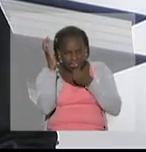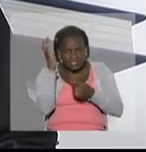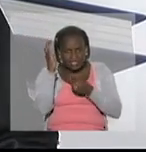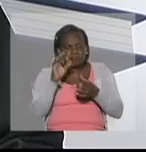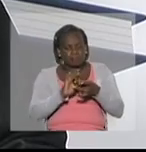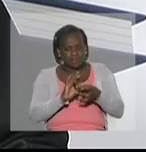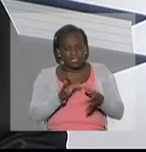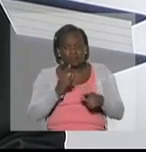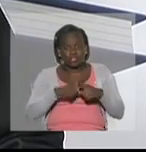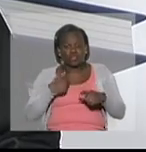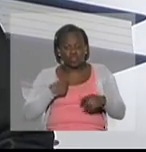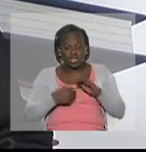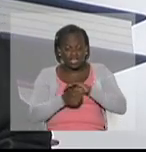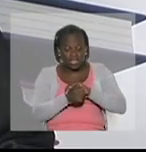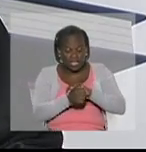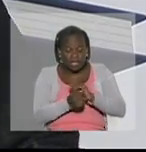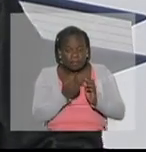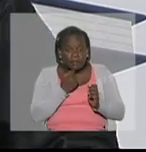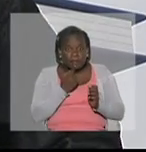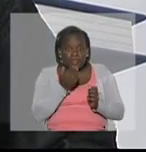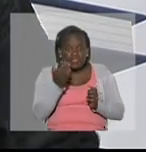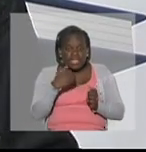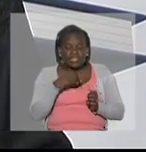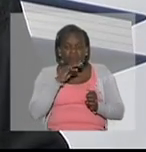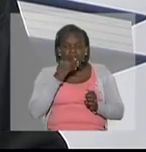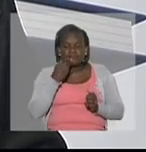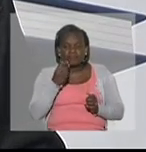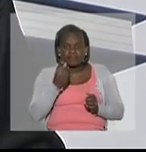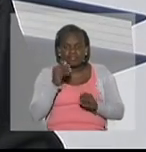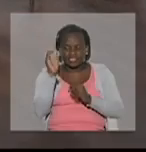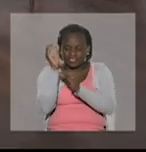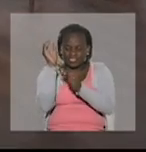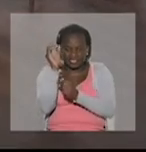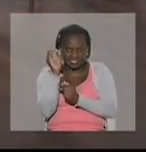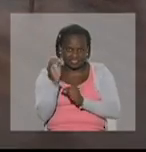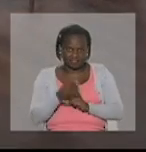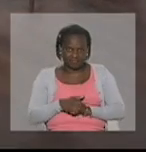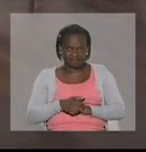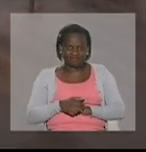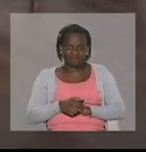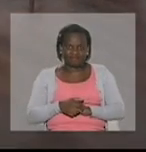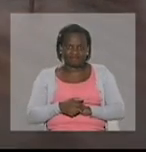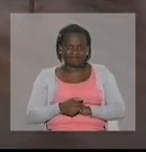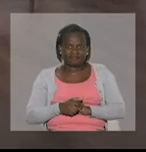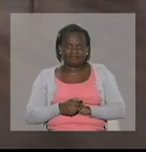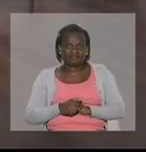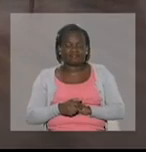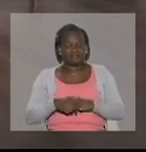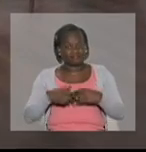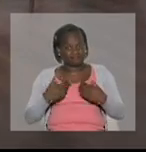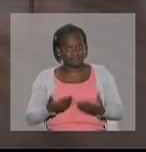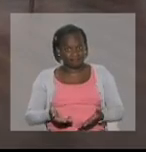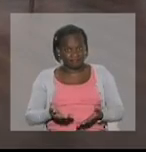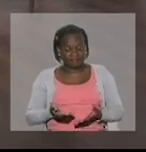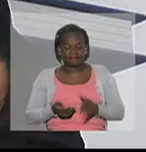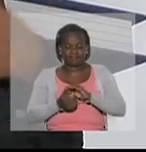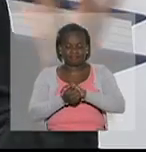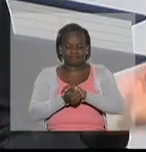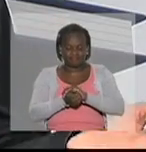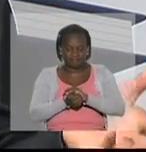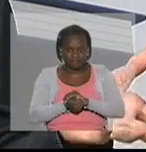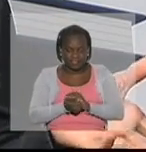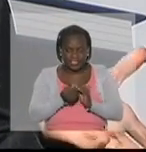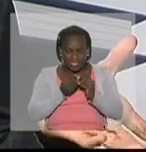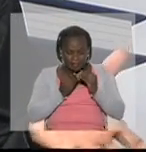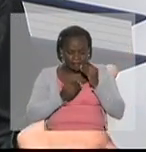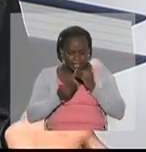eu gosto mesmo é de jabuti com gosto de jabuticaba. Um contador de história. Pois bem, o